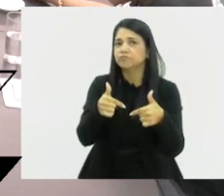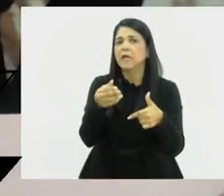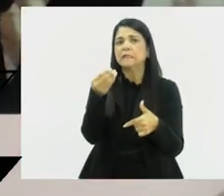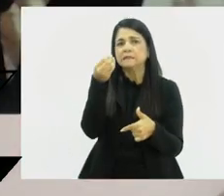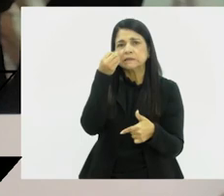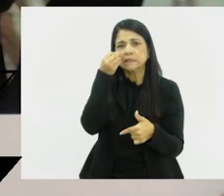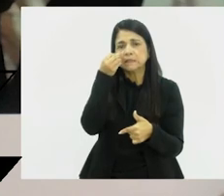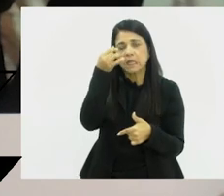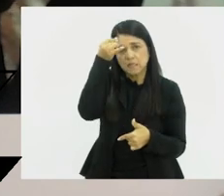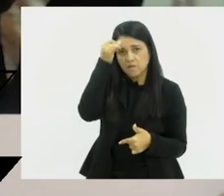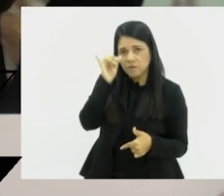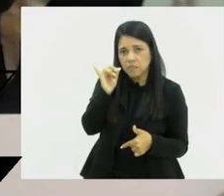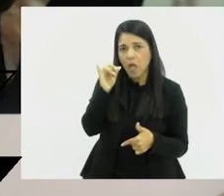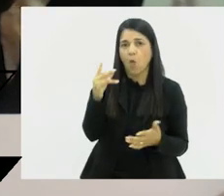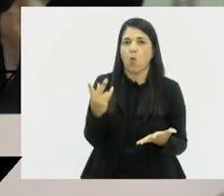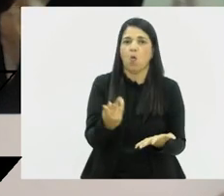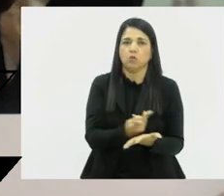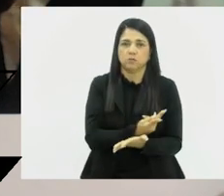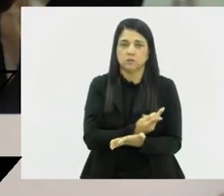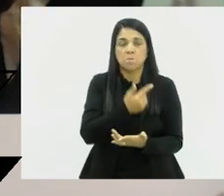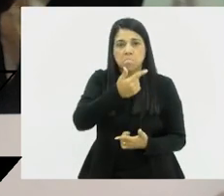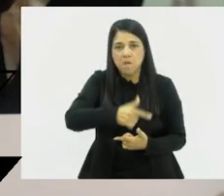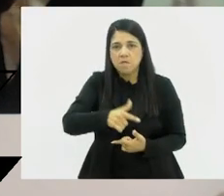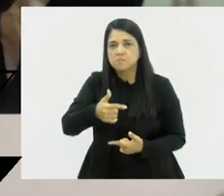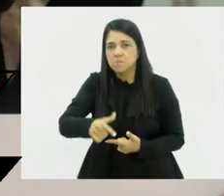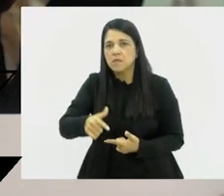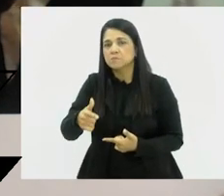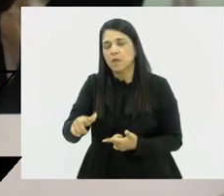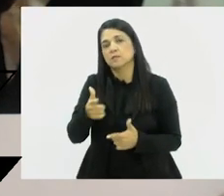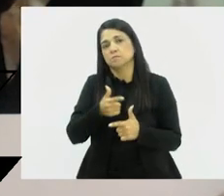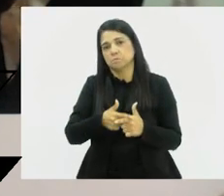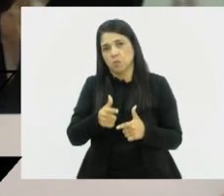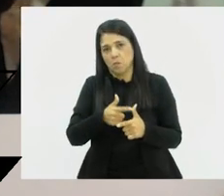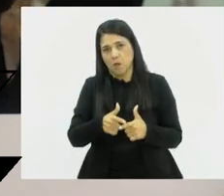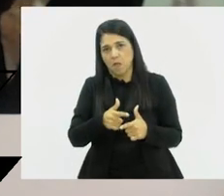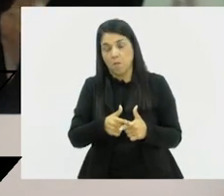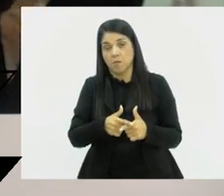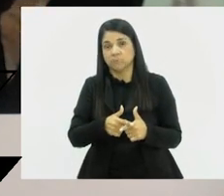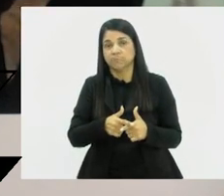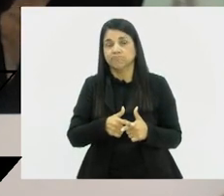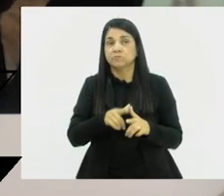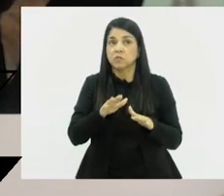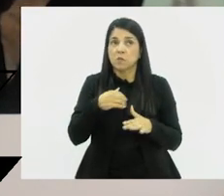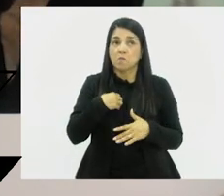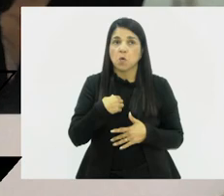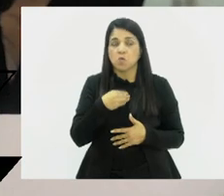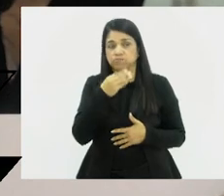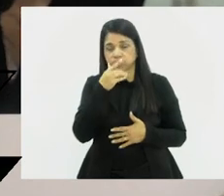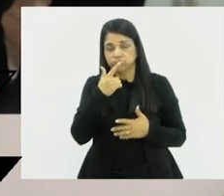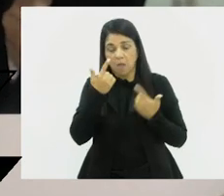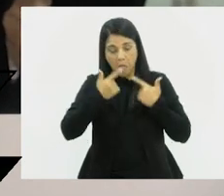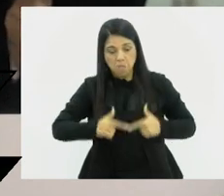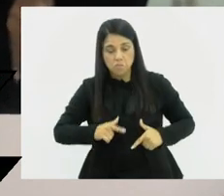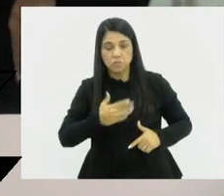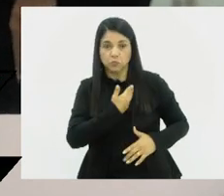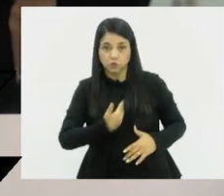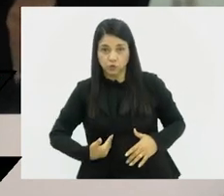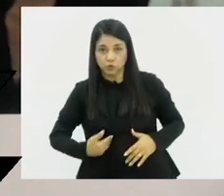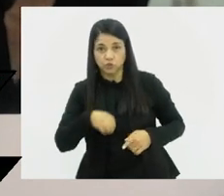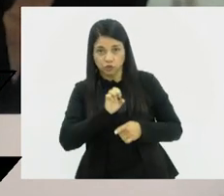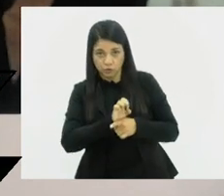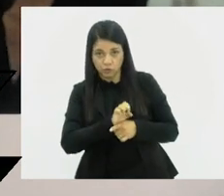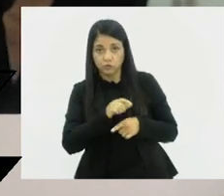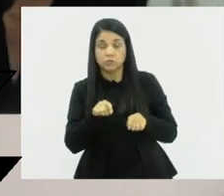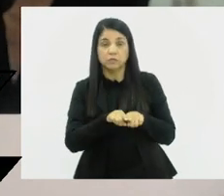tentando evitar o acontecimento de mais casos trágicos, seja por omissão do Estado, seja por ação de um criador